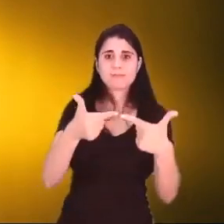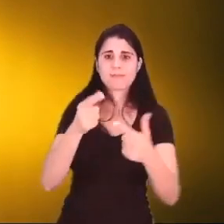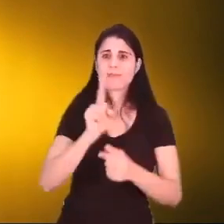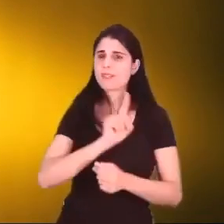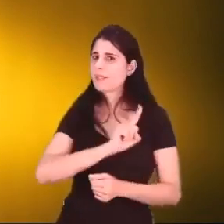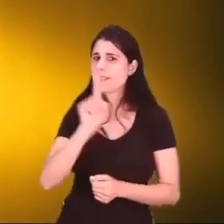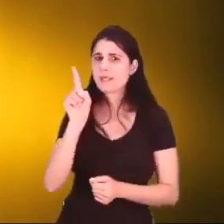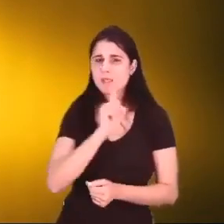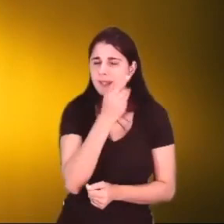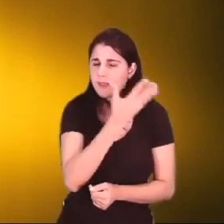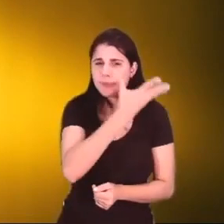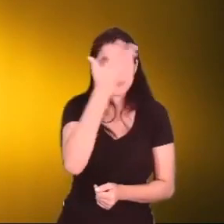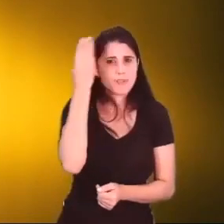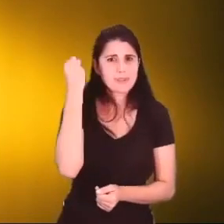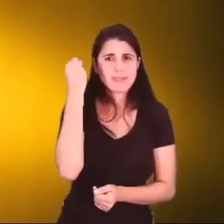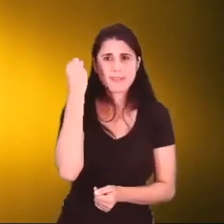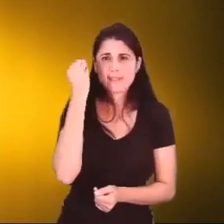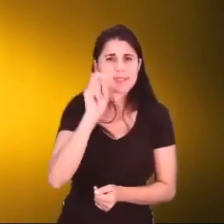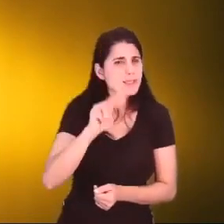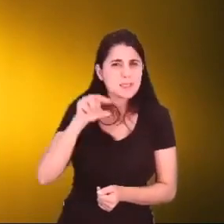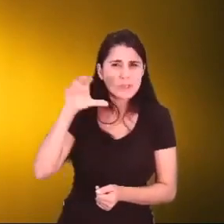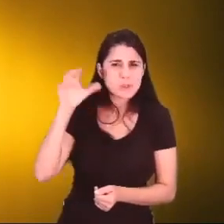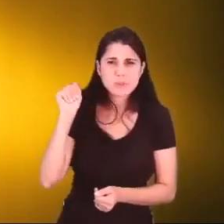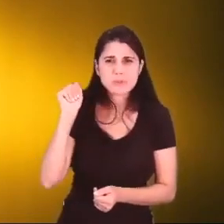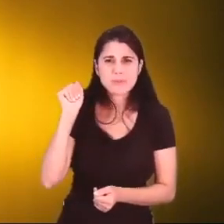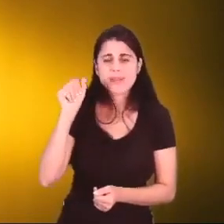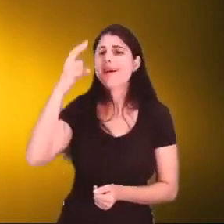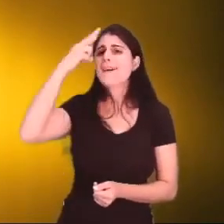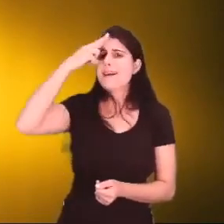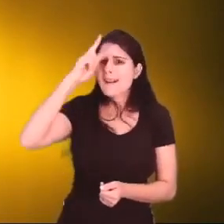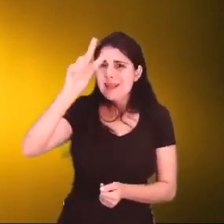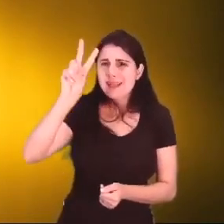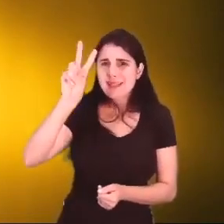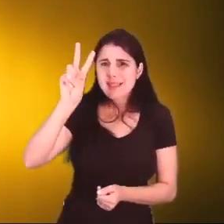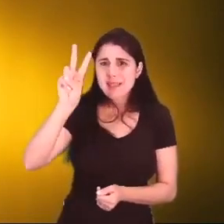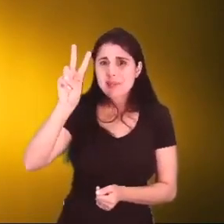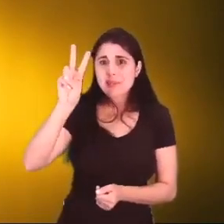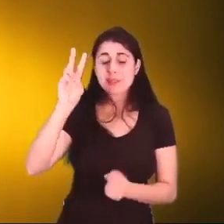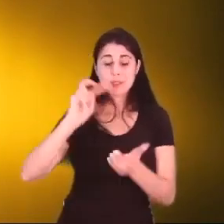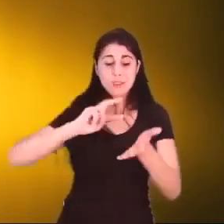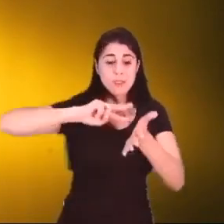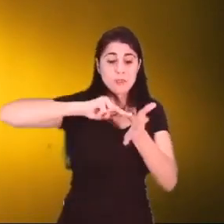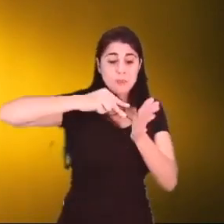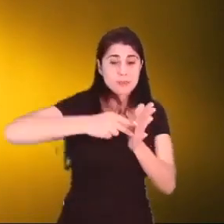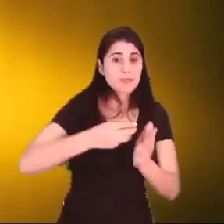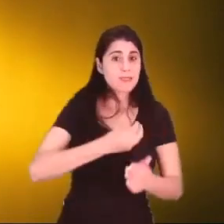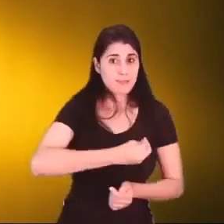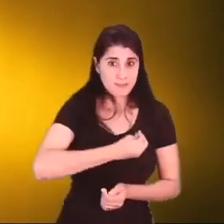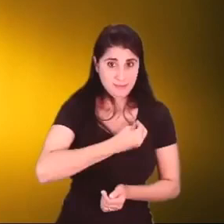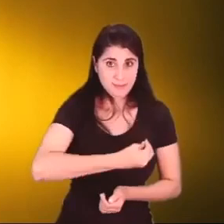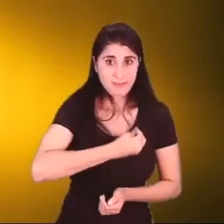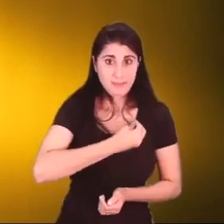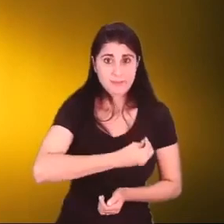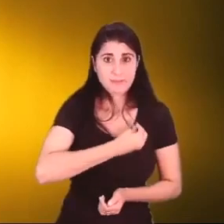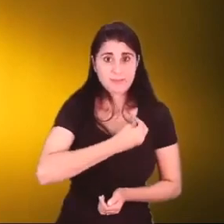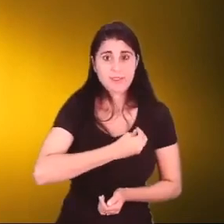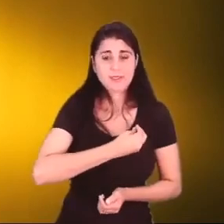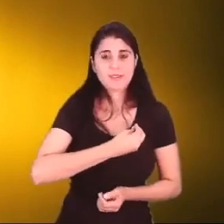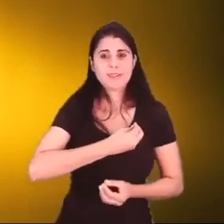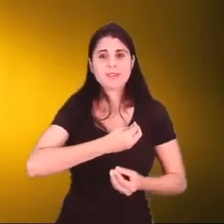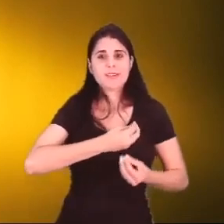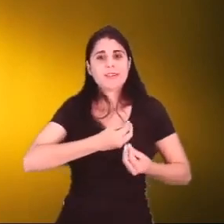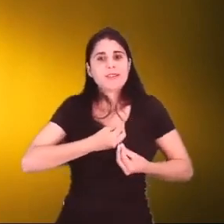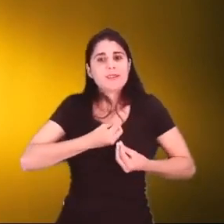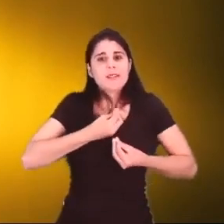olvideis nunca de que o sentido da vida é dar